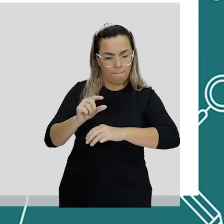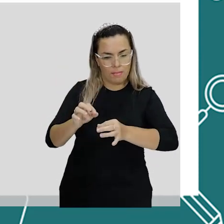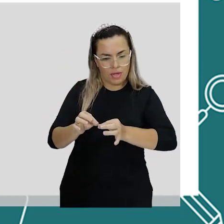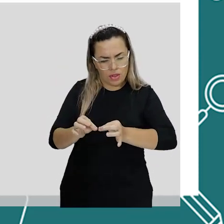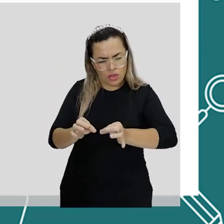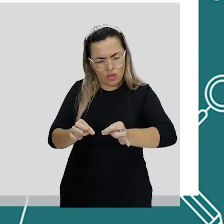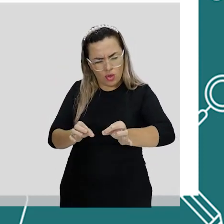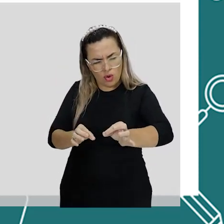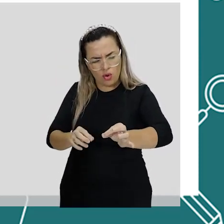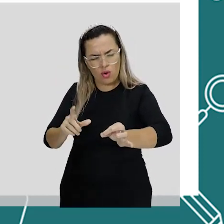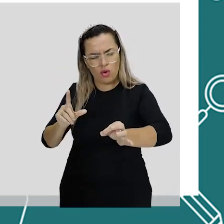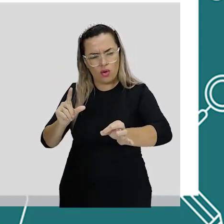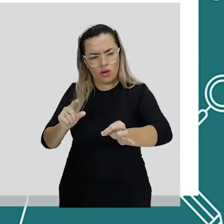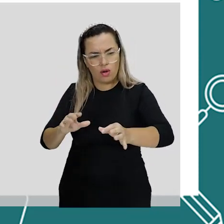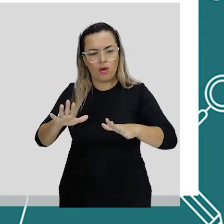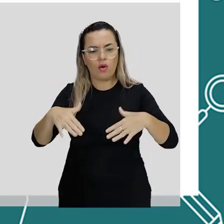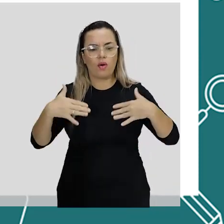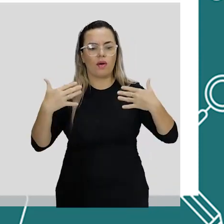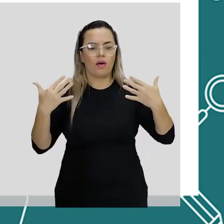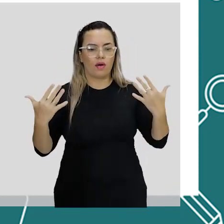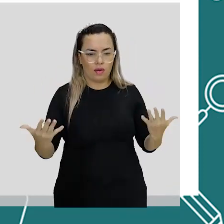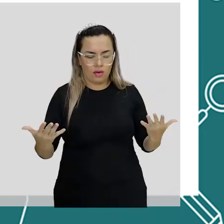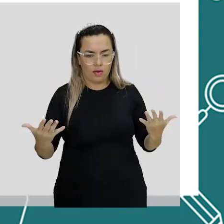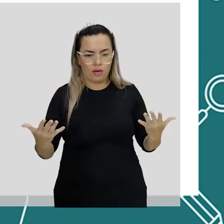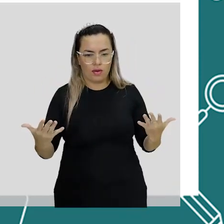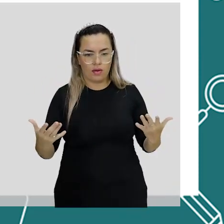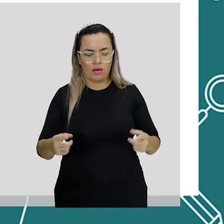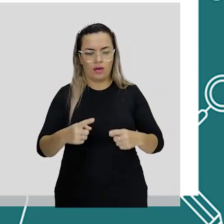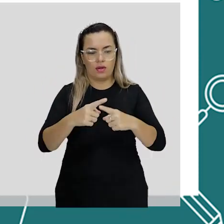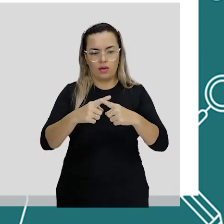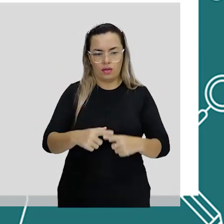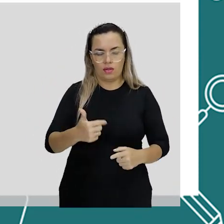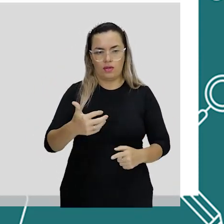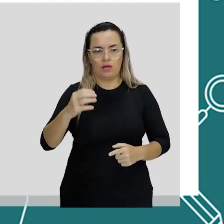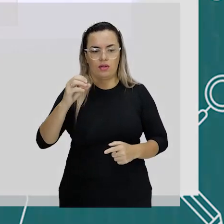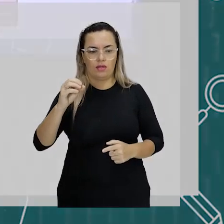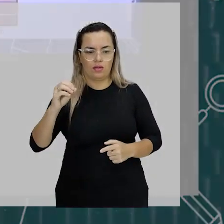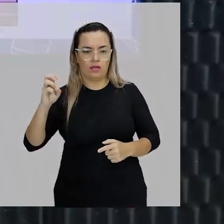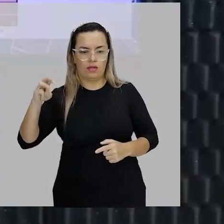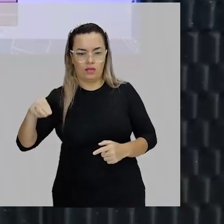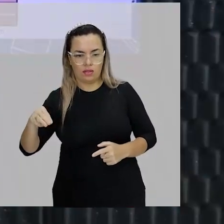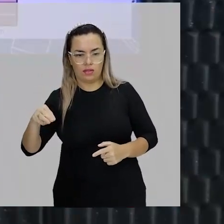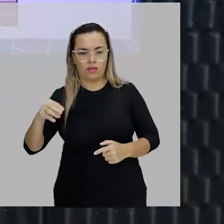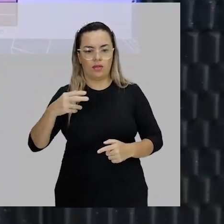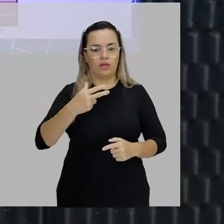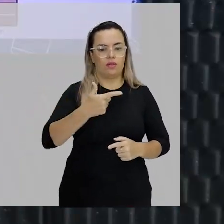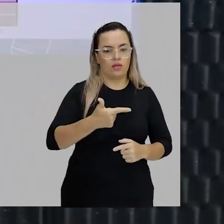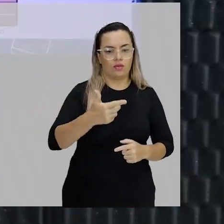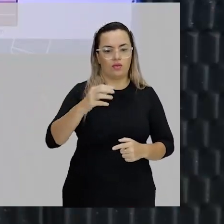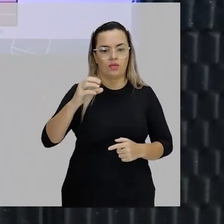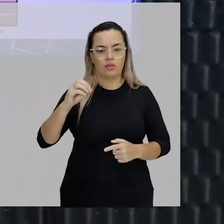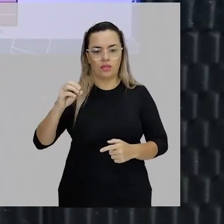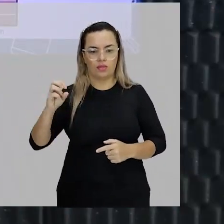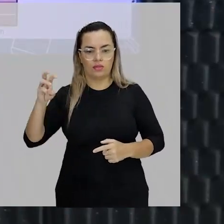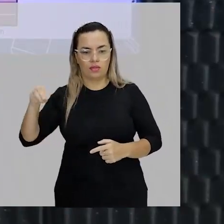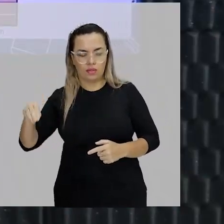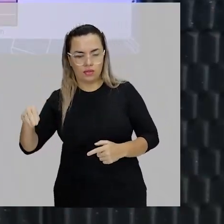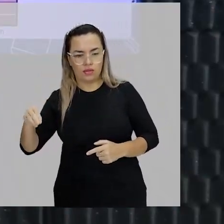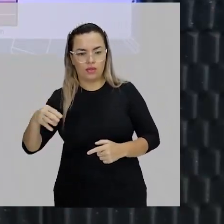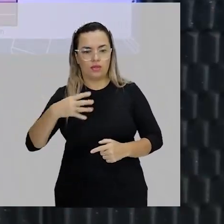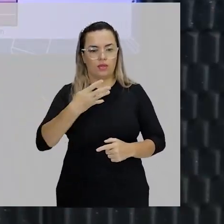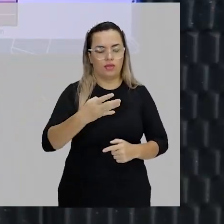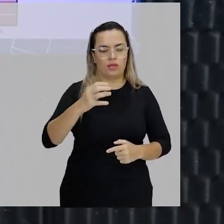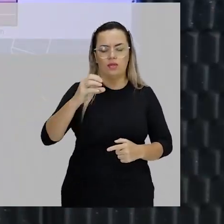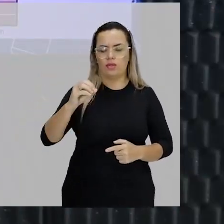atletismo, tá? Elas são quais? As provas de 100 metros, de 200 metros, de 400